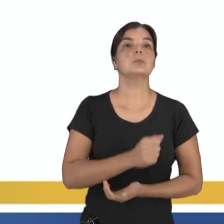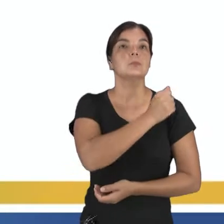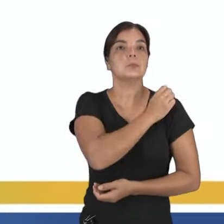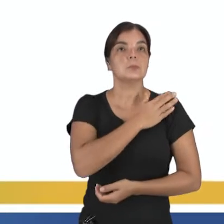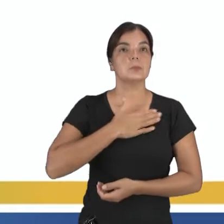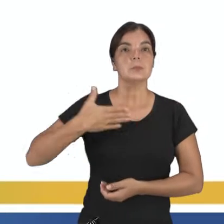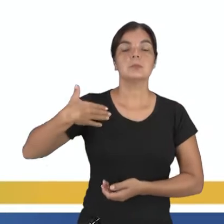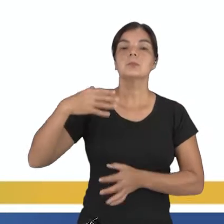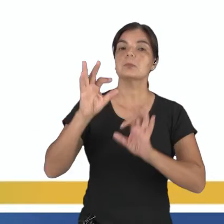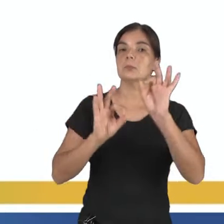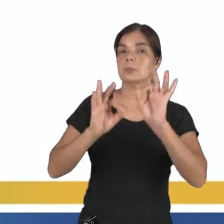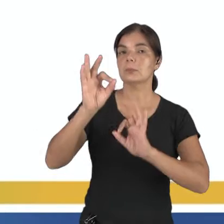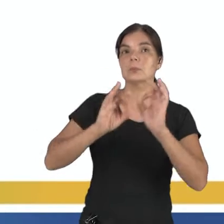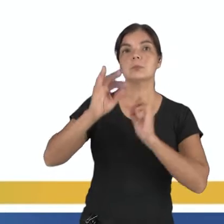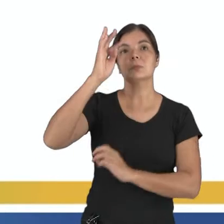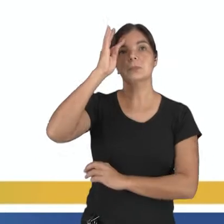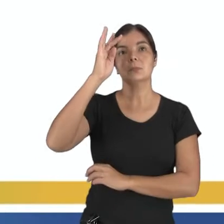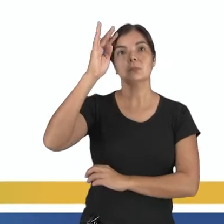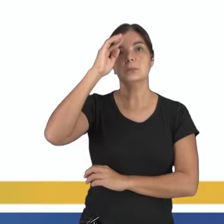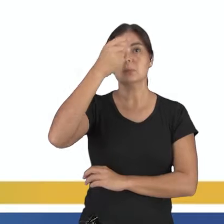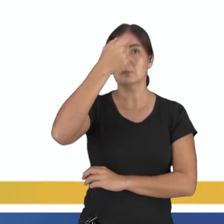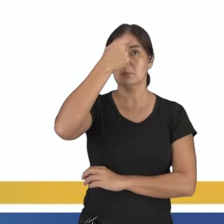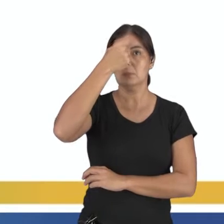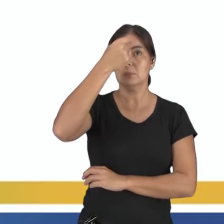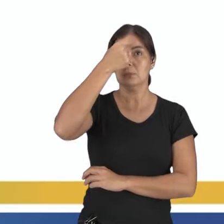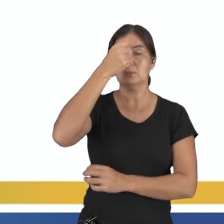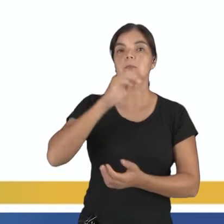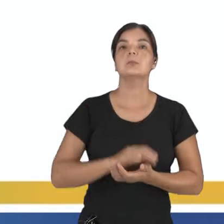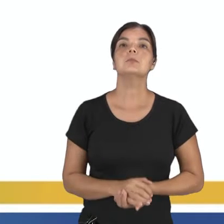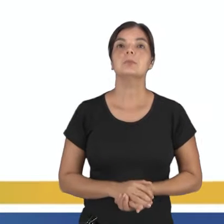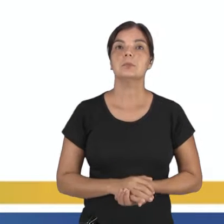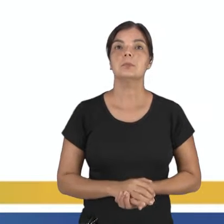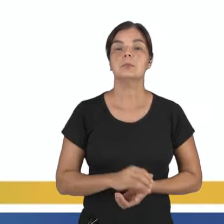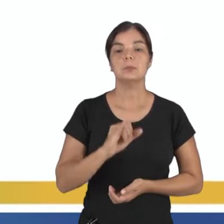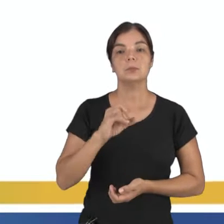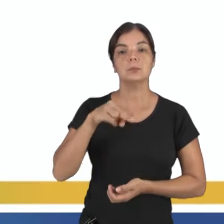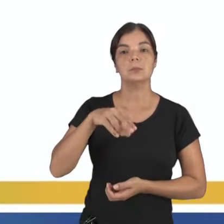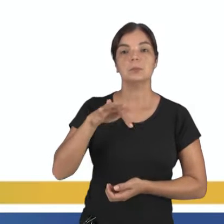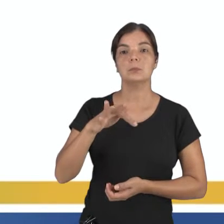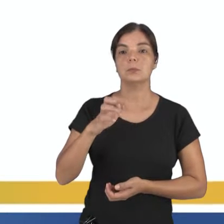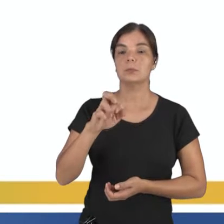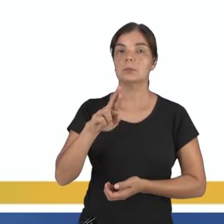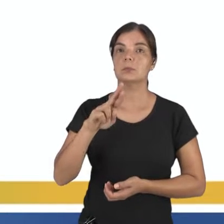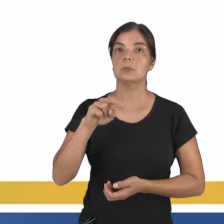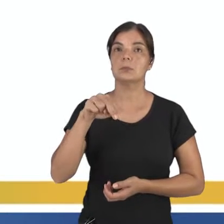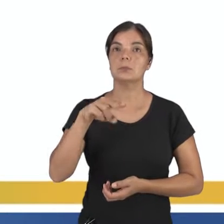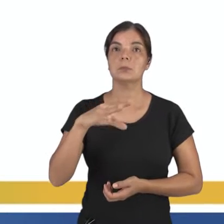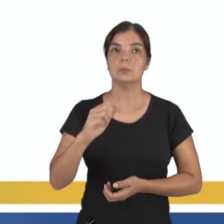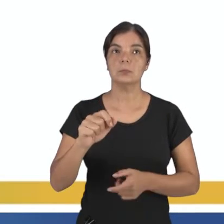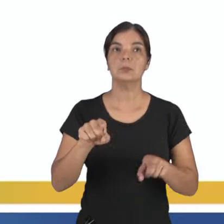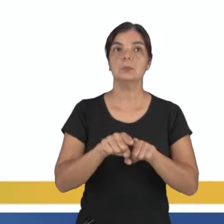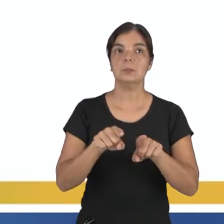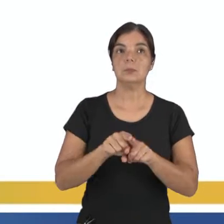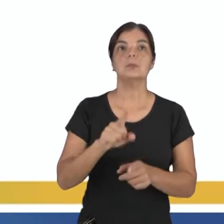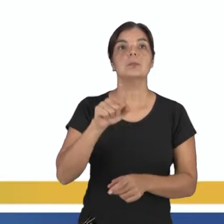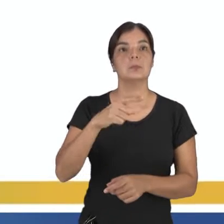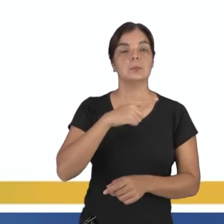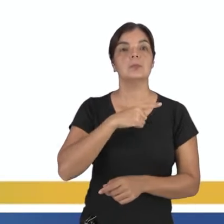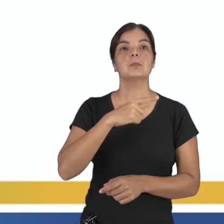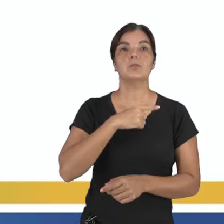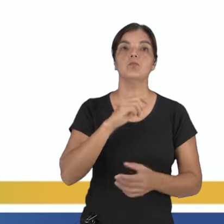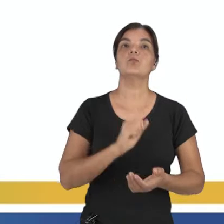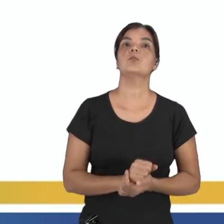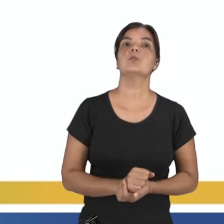seguinte: Aristóteles elaborou uma teoria do raciocínio como inferência, ou inferir